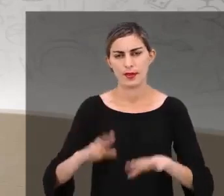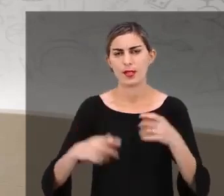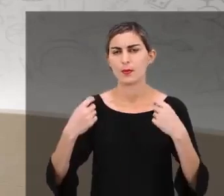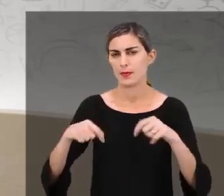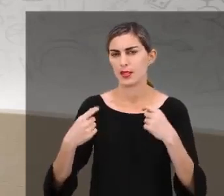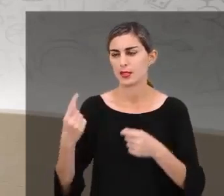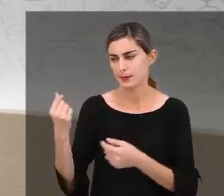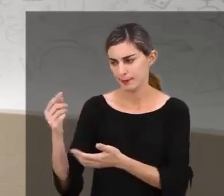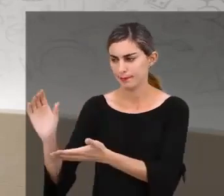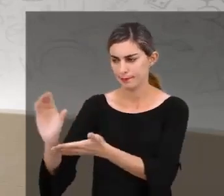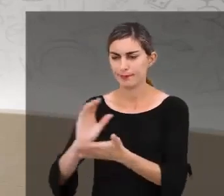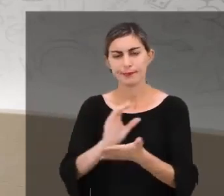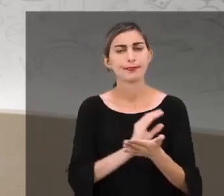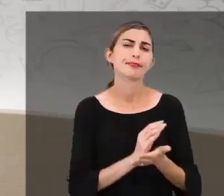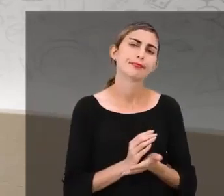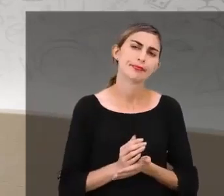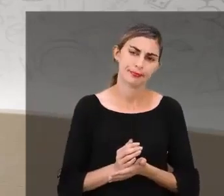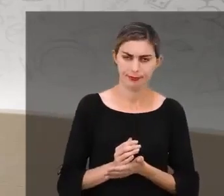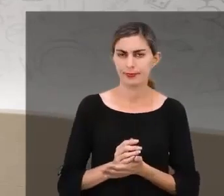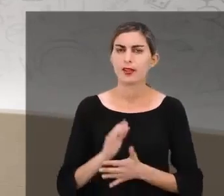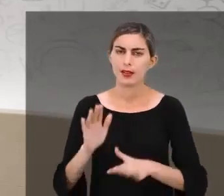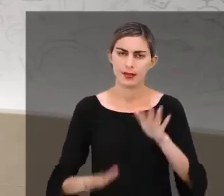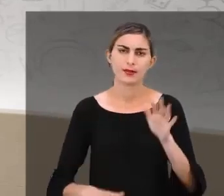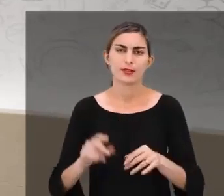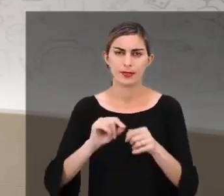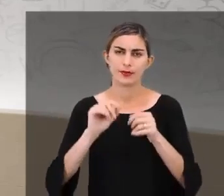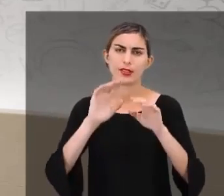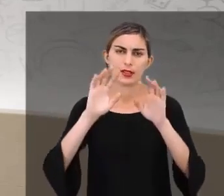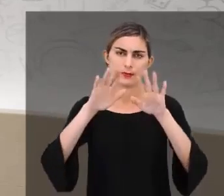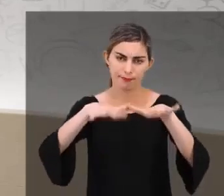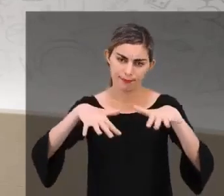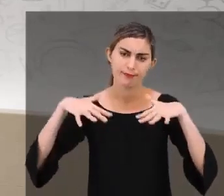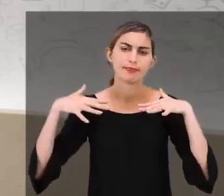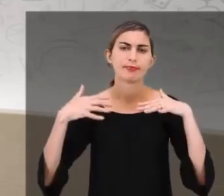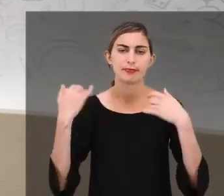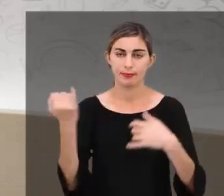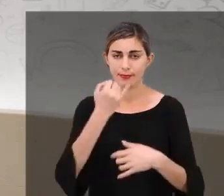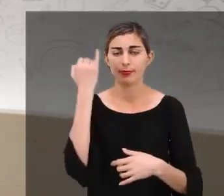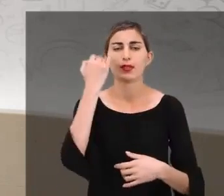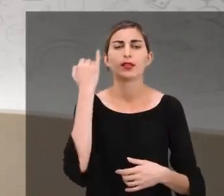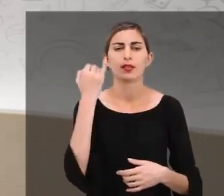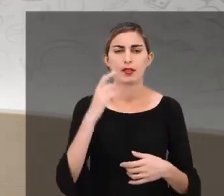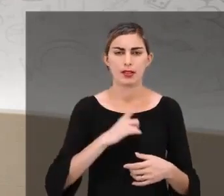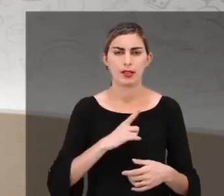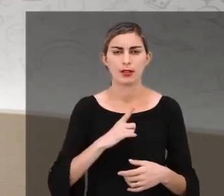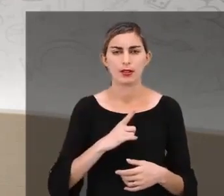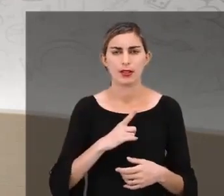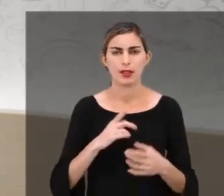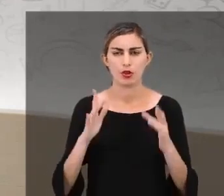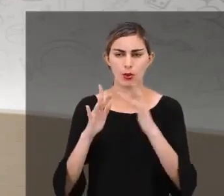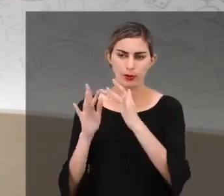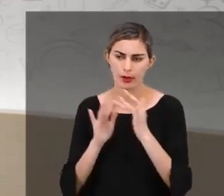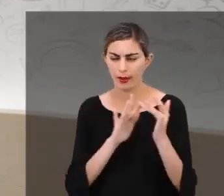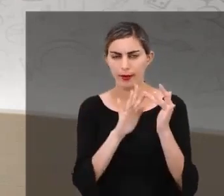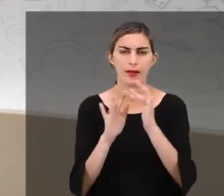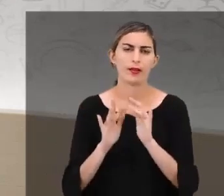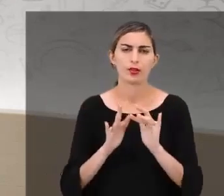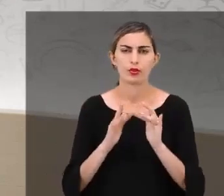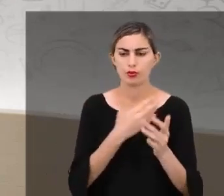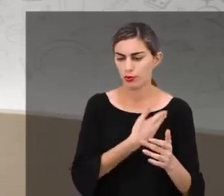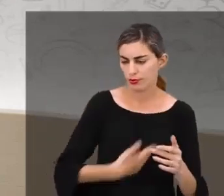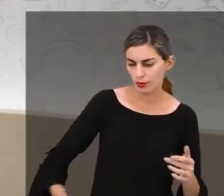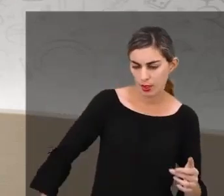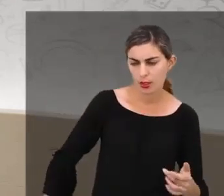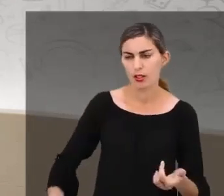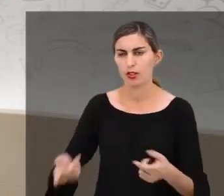de recursos para fazer determinados eventos. Então, para isso é muito importante termos contatos, por exemplo, com os